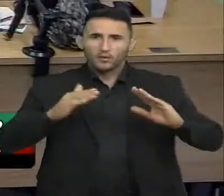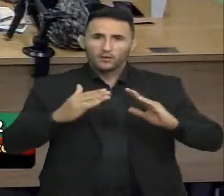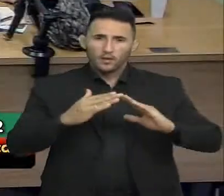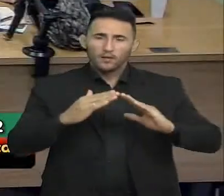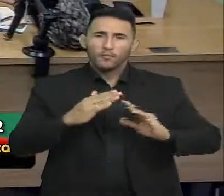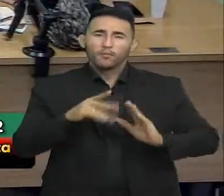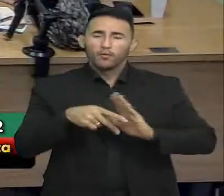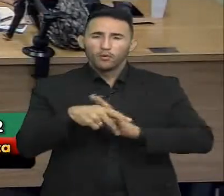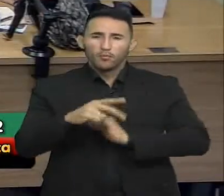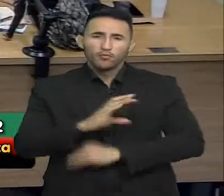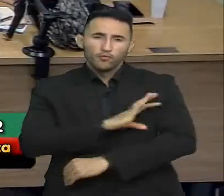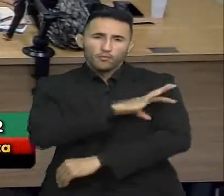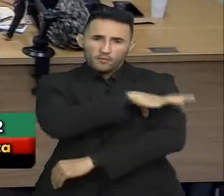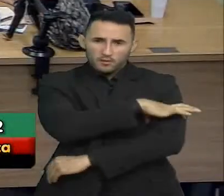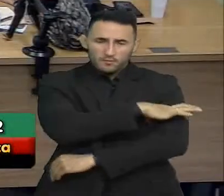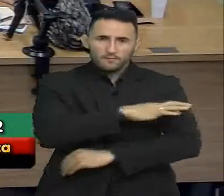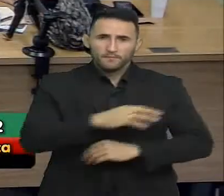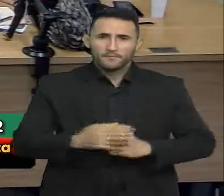Pena Verde.